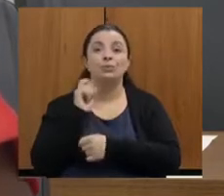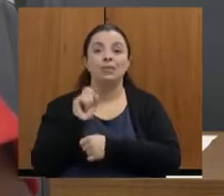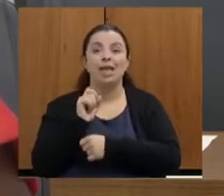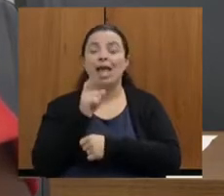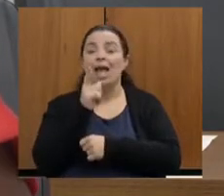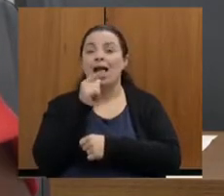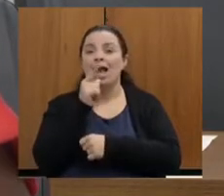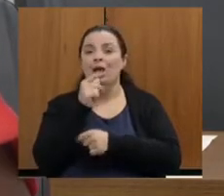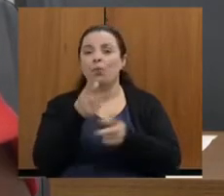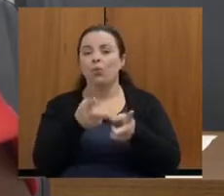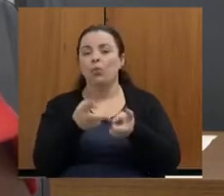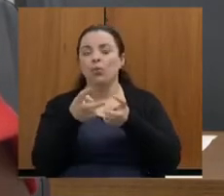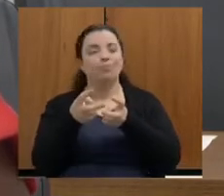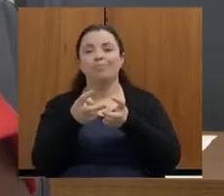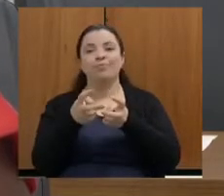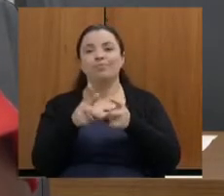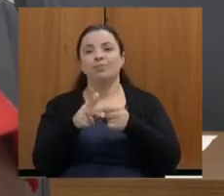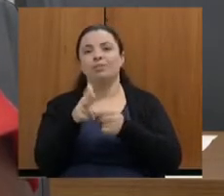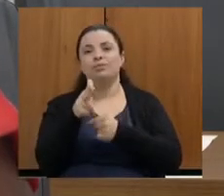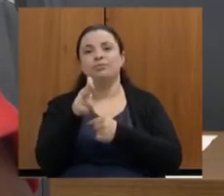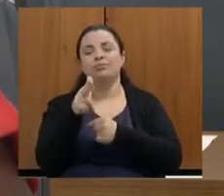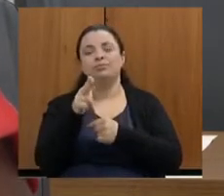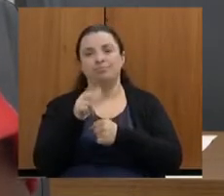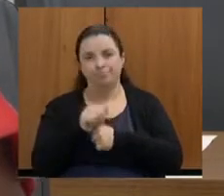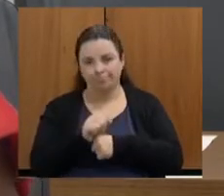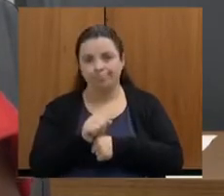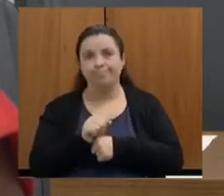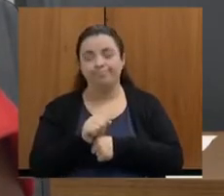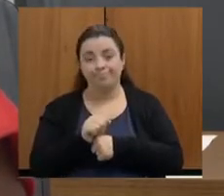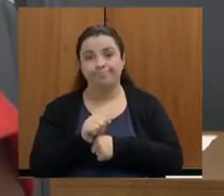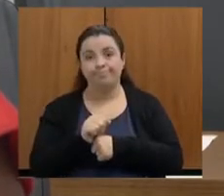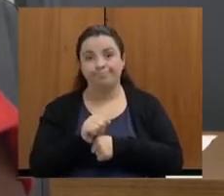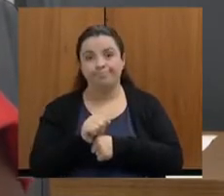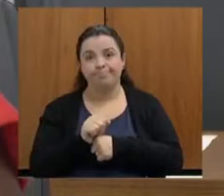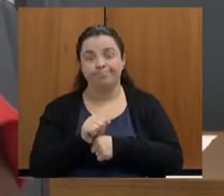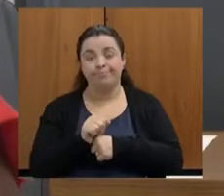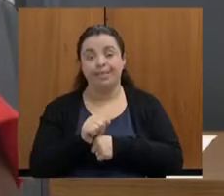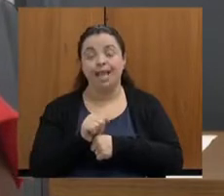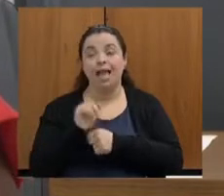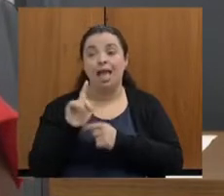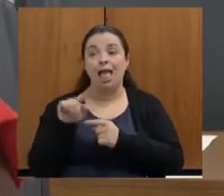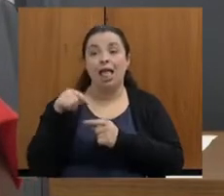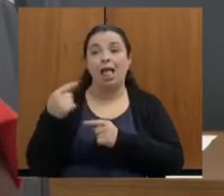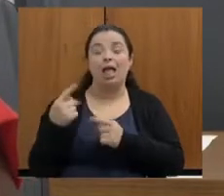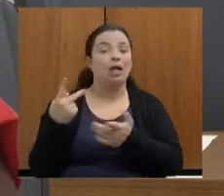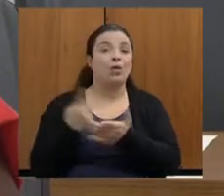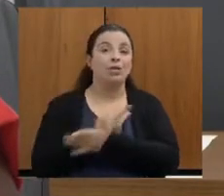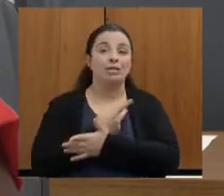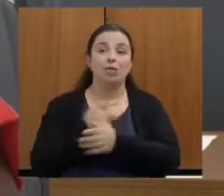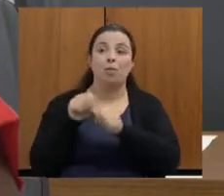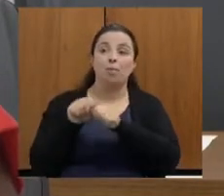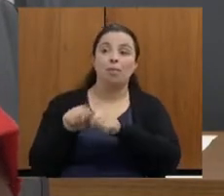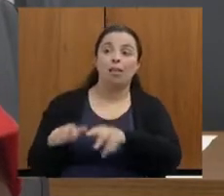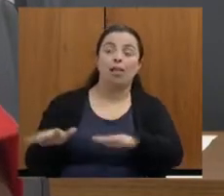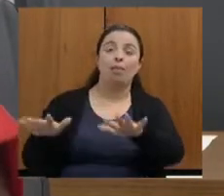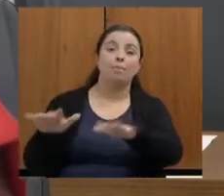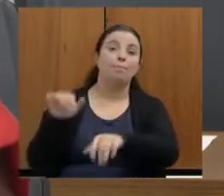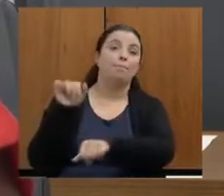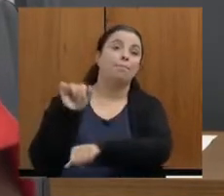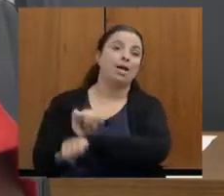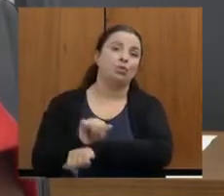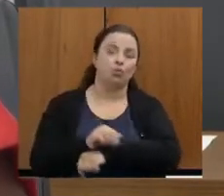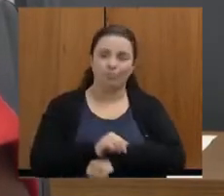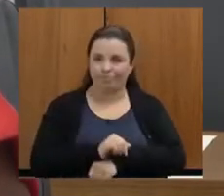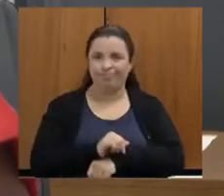de água ela é cortada e pouco tempo depois a distribuição também para porque não